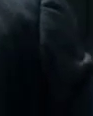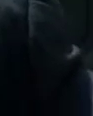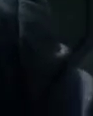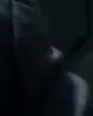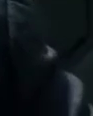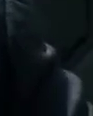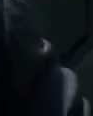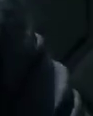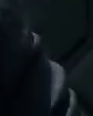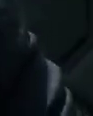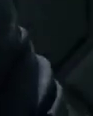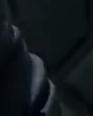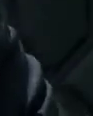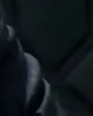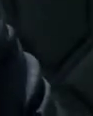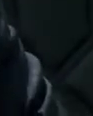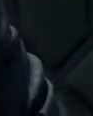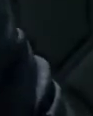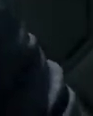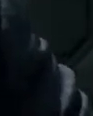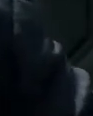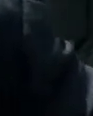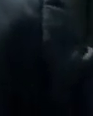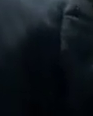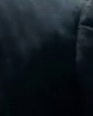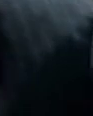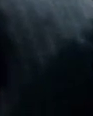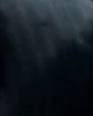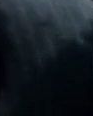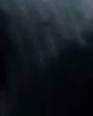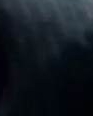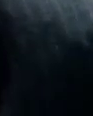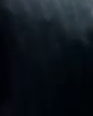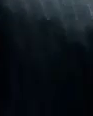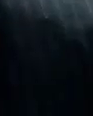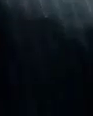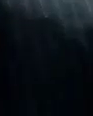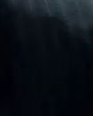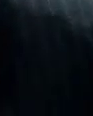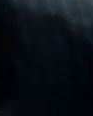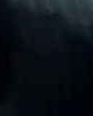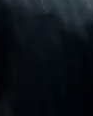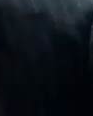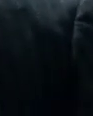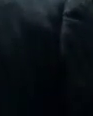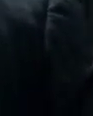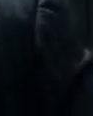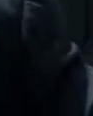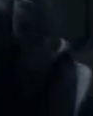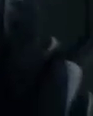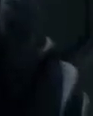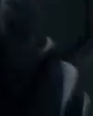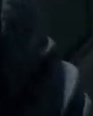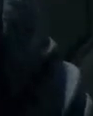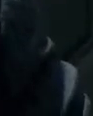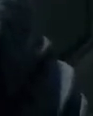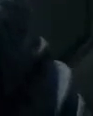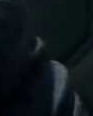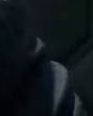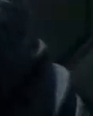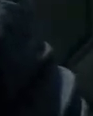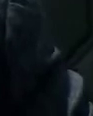porque quem está morando nesse condomínio não vai usar a saúde pública. Usa sim. Usa sim a saúde pública,